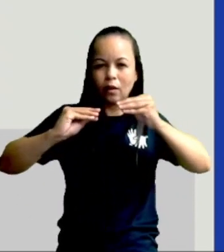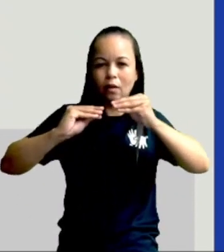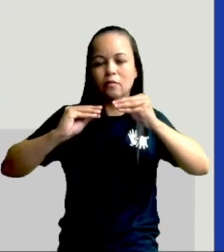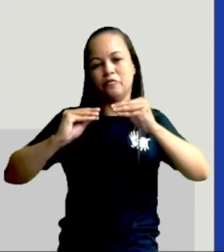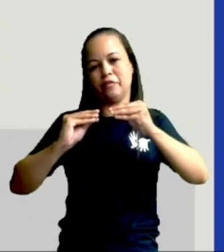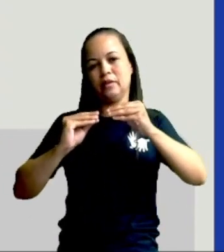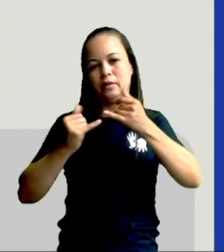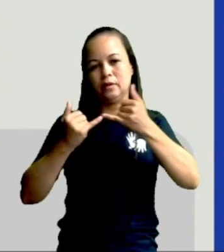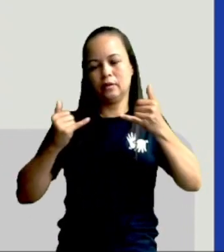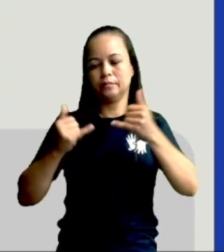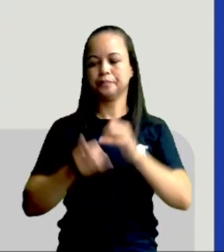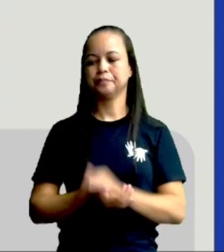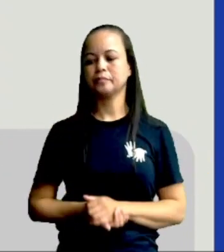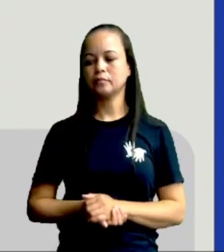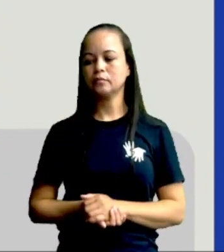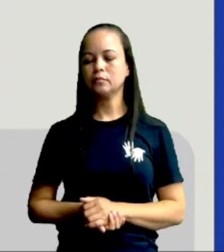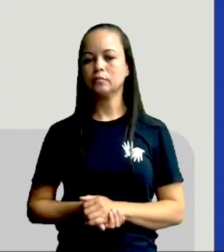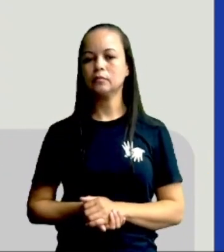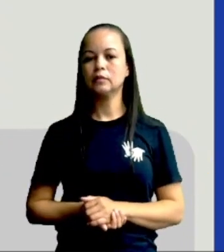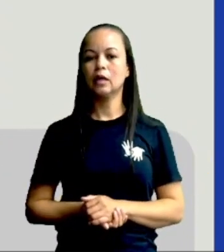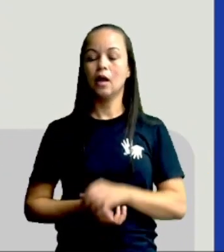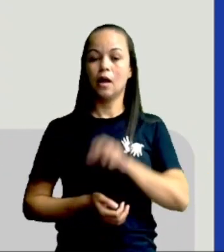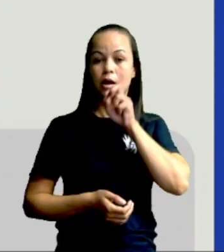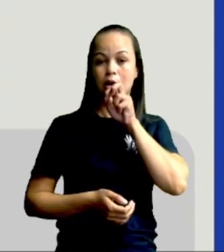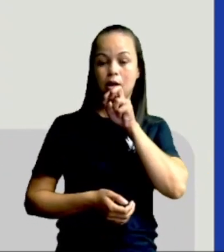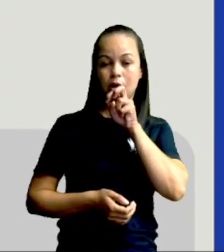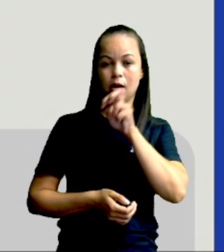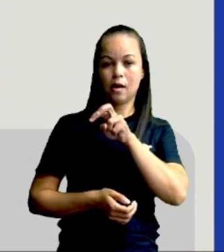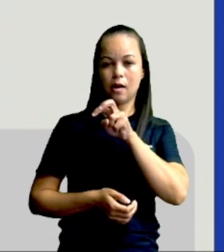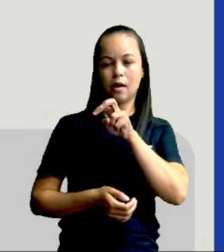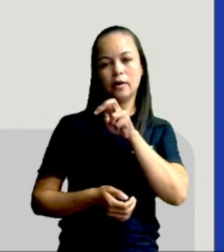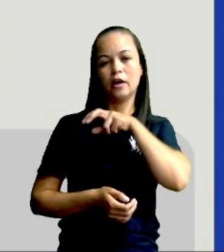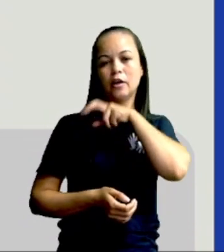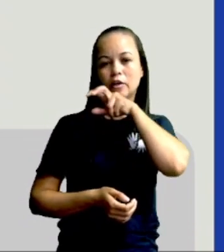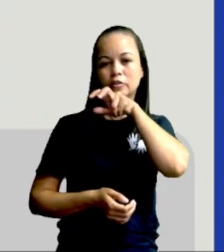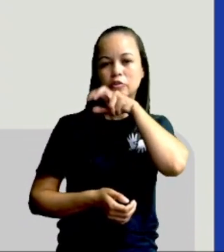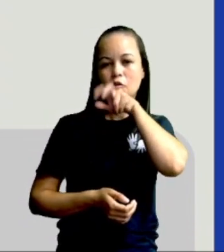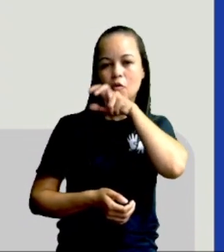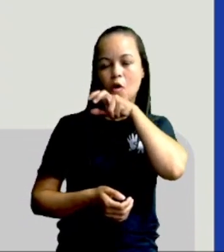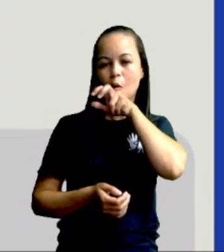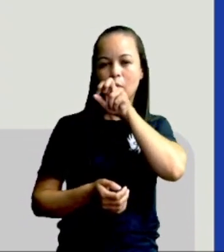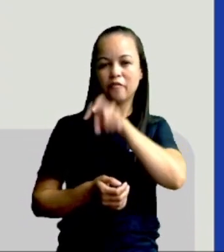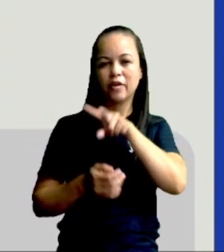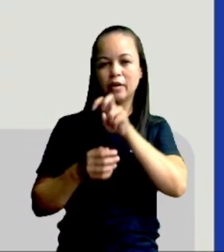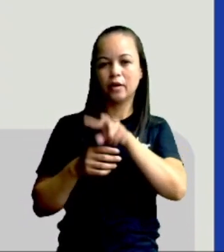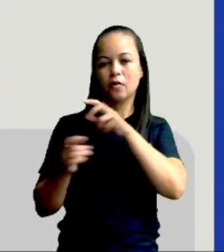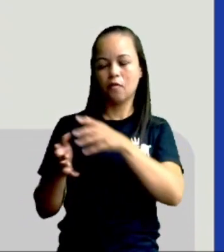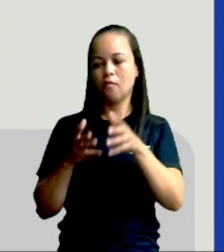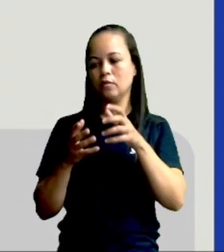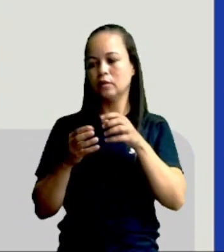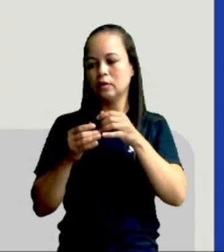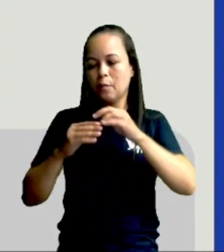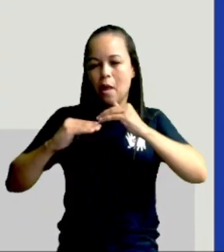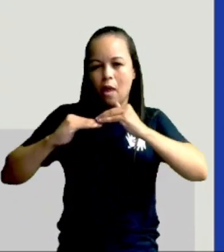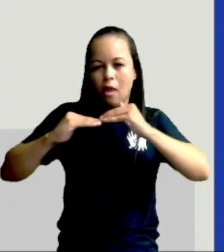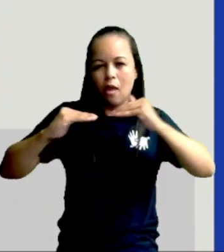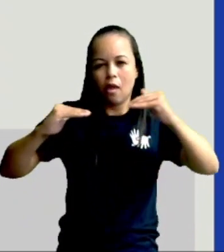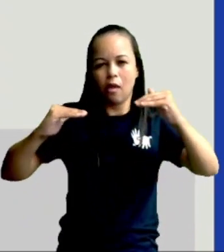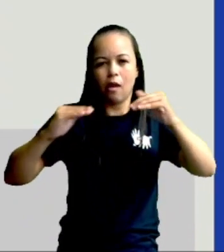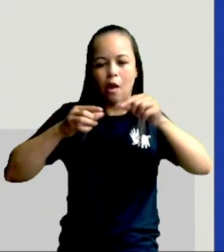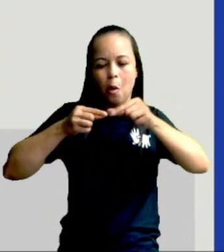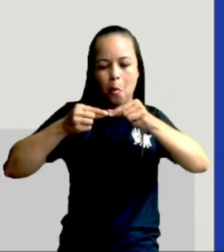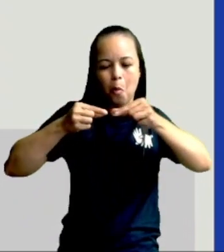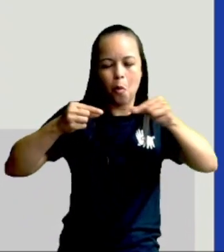corpo. As cobras venenosas, elas possuem olhos pequenos com pupilas em fendas, bem esticadinha,